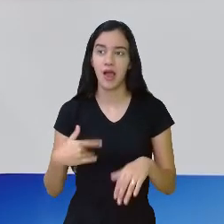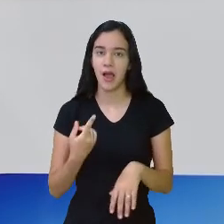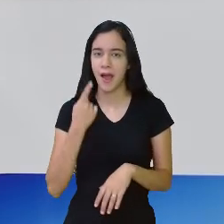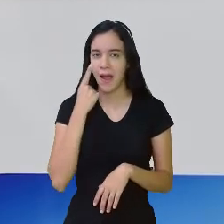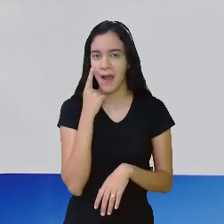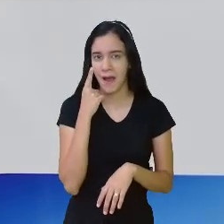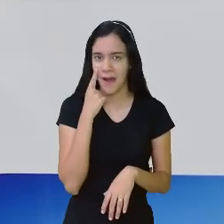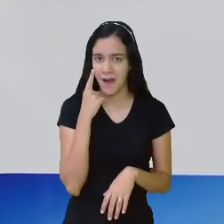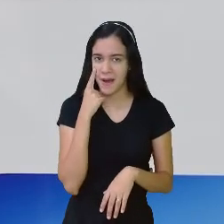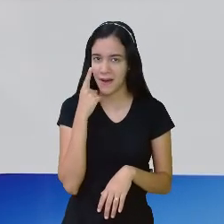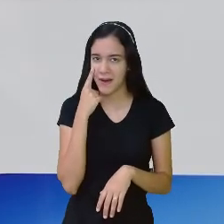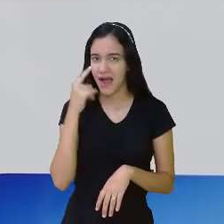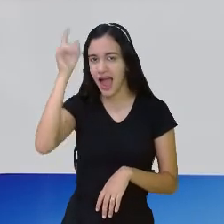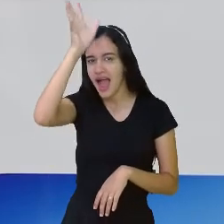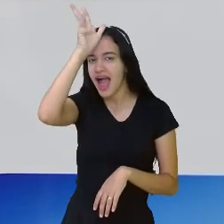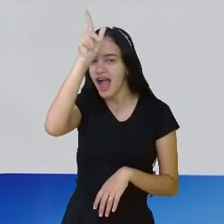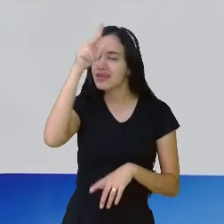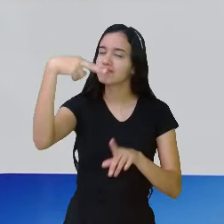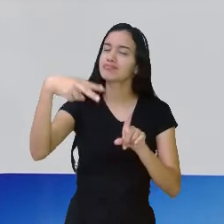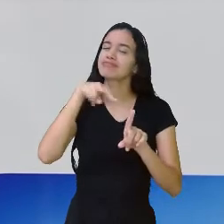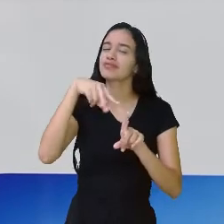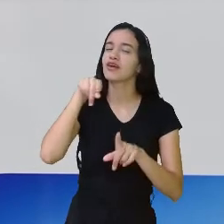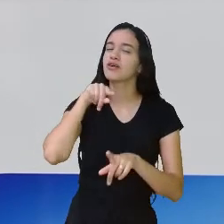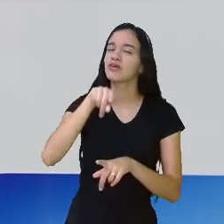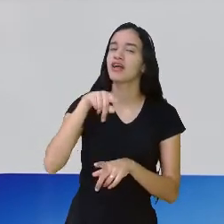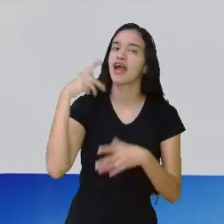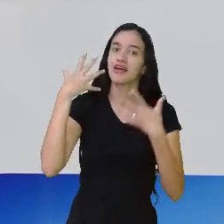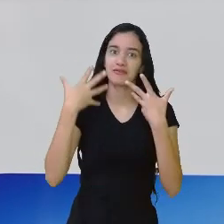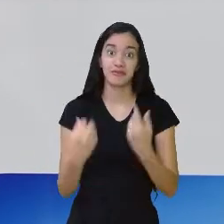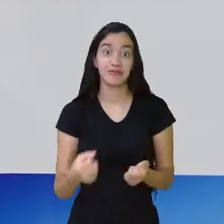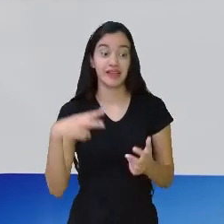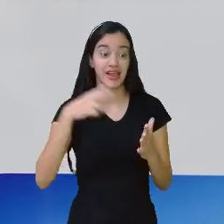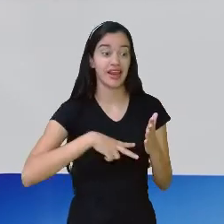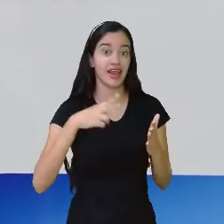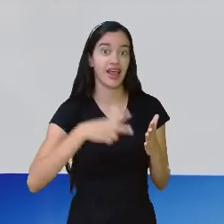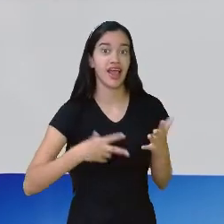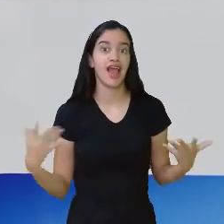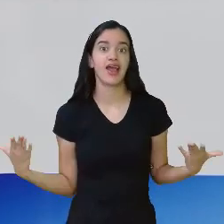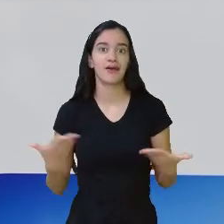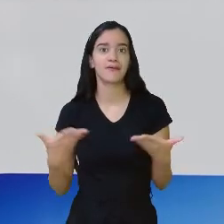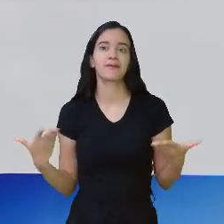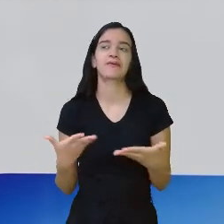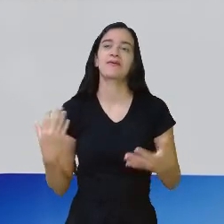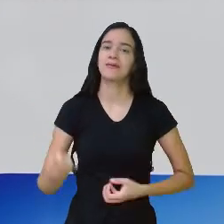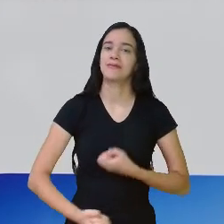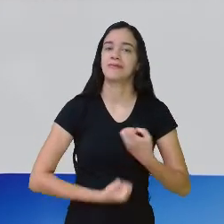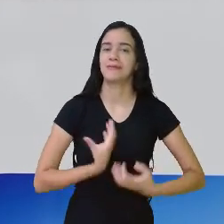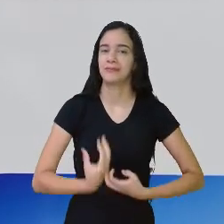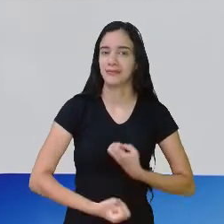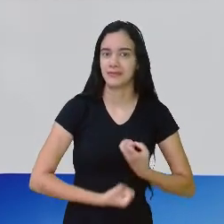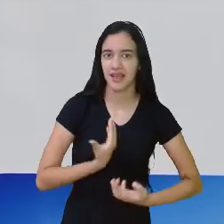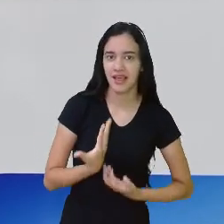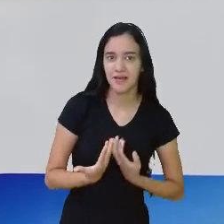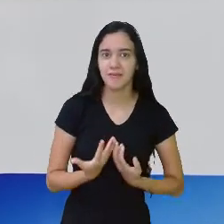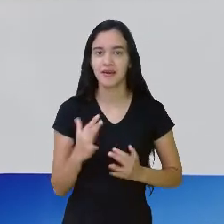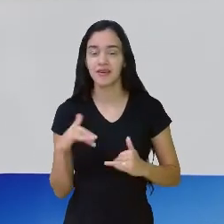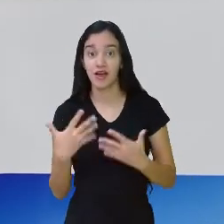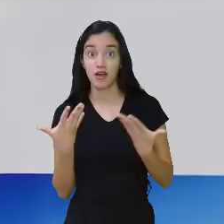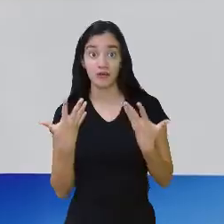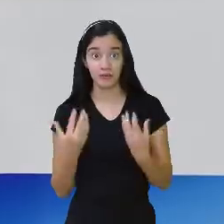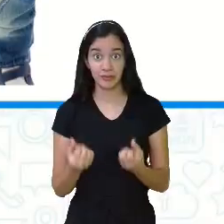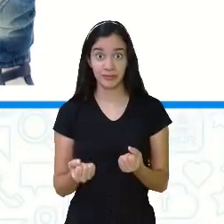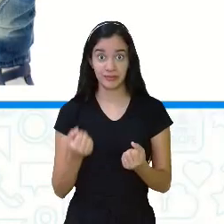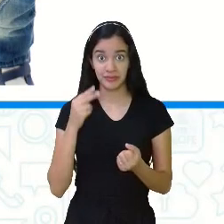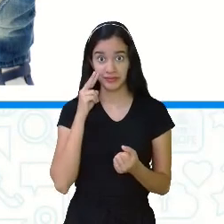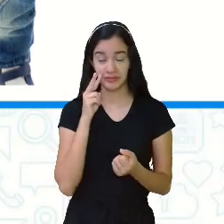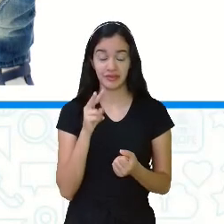só, Carijó, do seu pontinho de vista aí, vamos ler agora o poema Pontinho de Vista. Vamos ver que pontinho de vista é